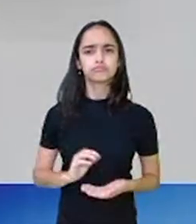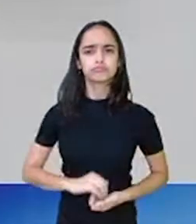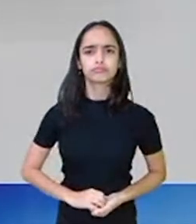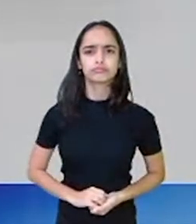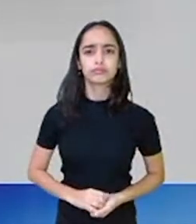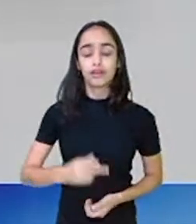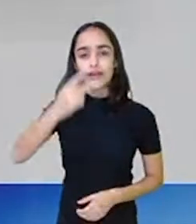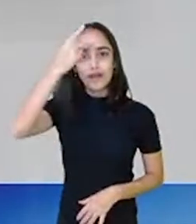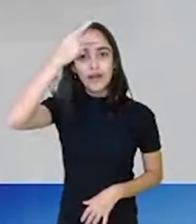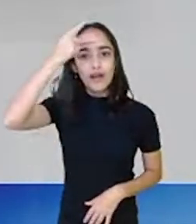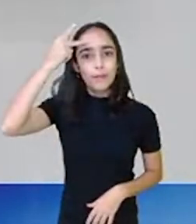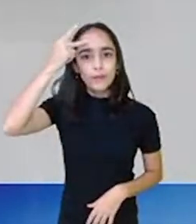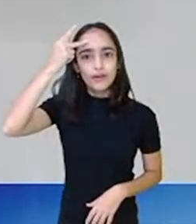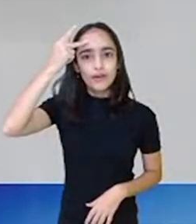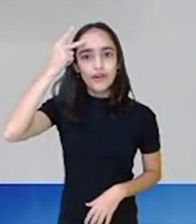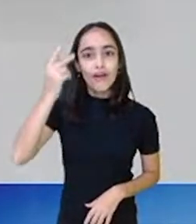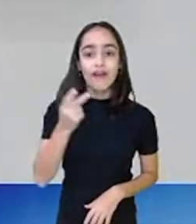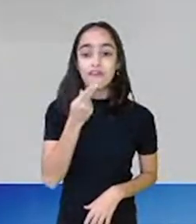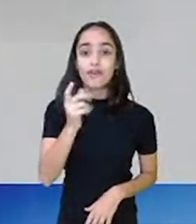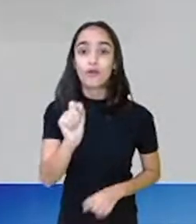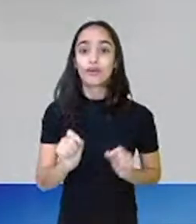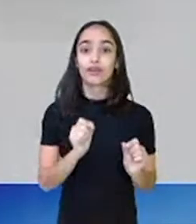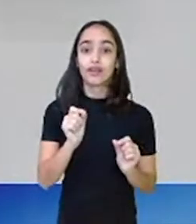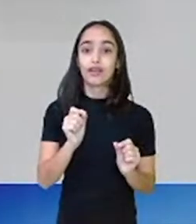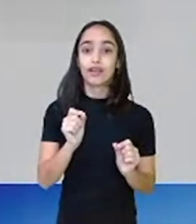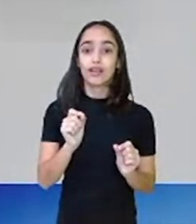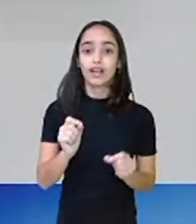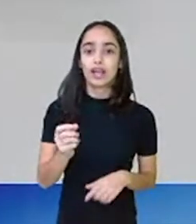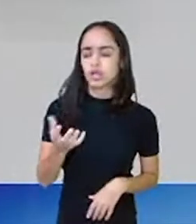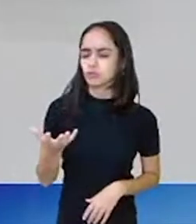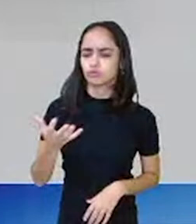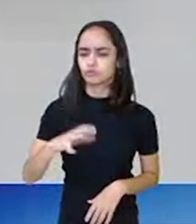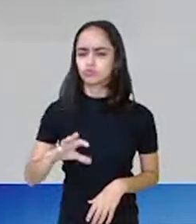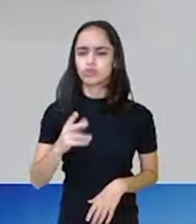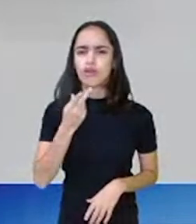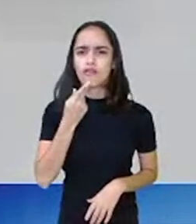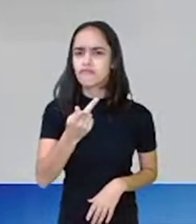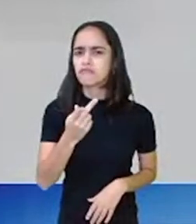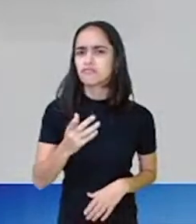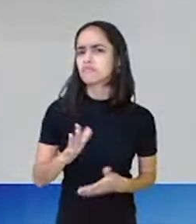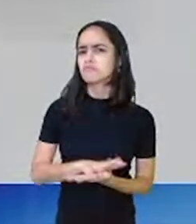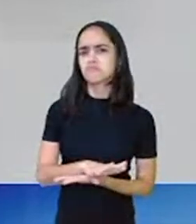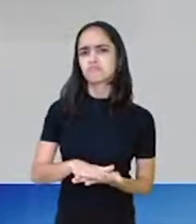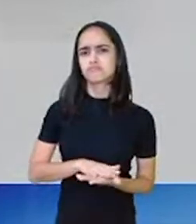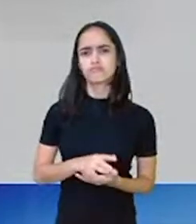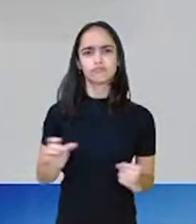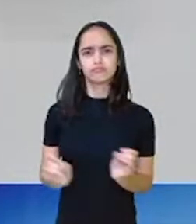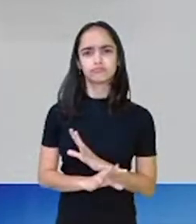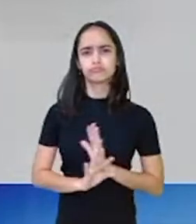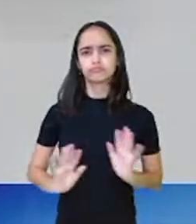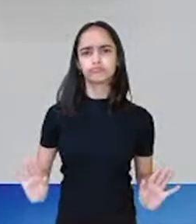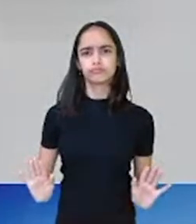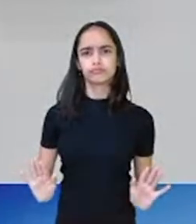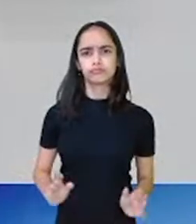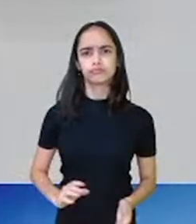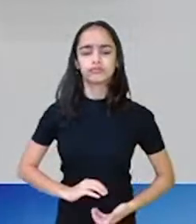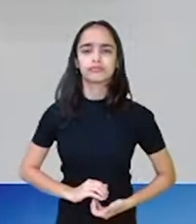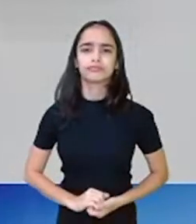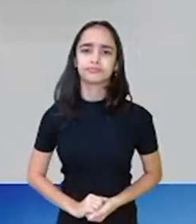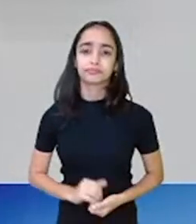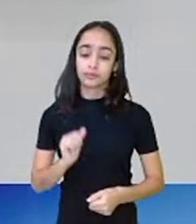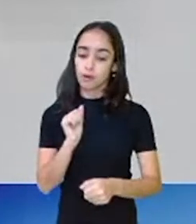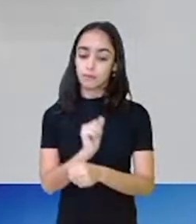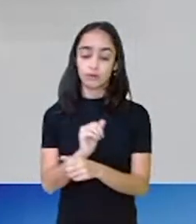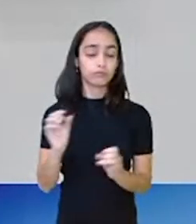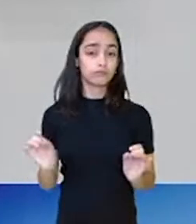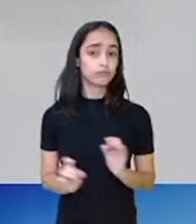A pessoa aí disse que não quer falar, não quero dizer, não quero informar nada. Terminou ali, uma pausa total